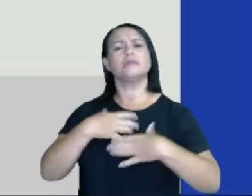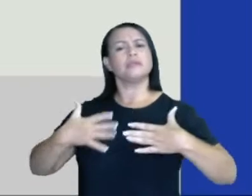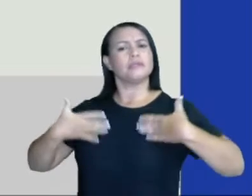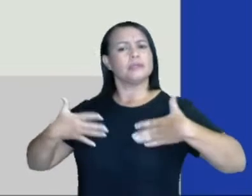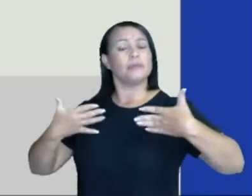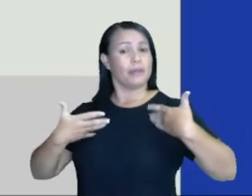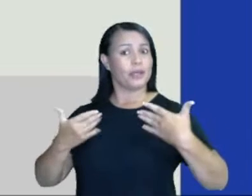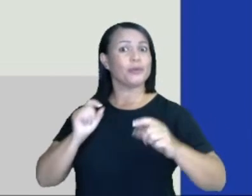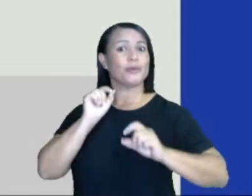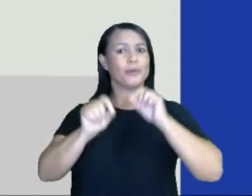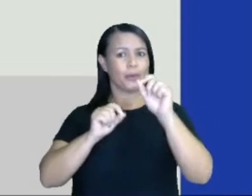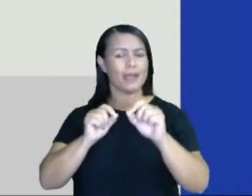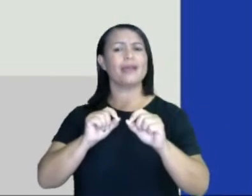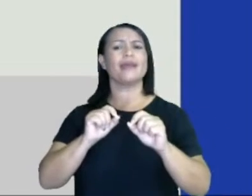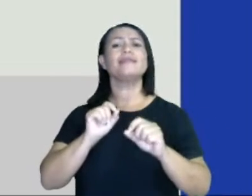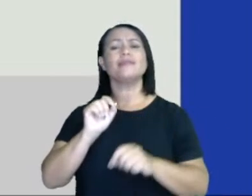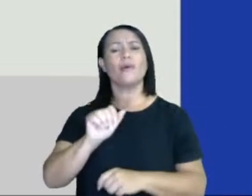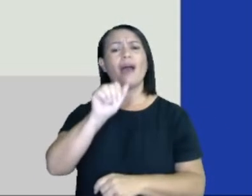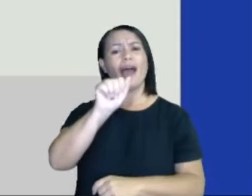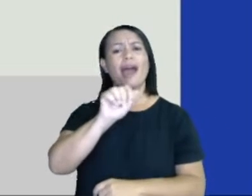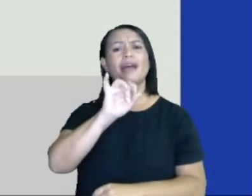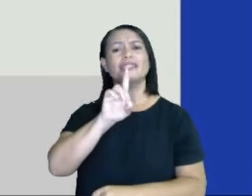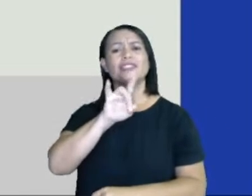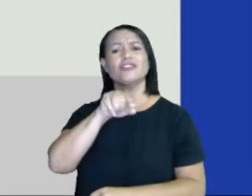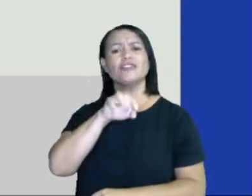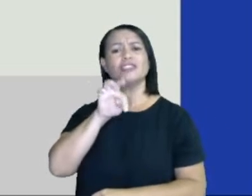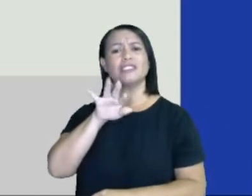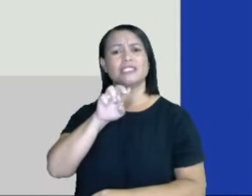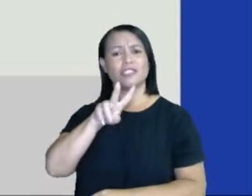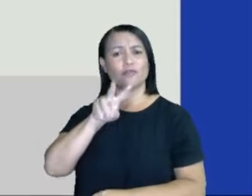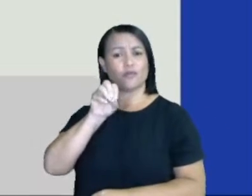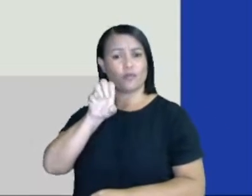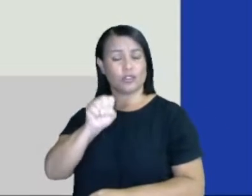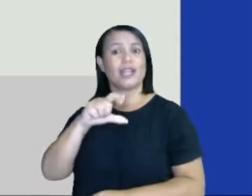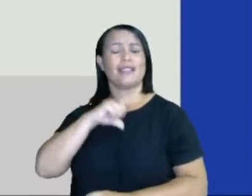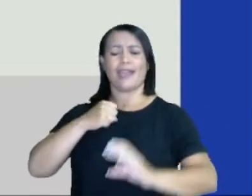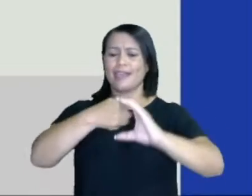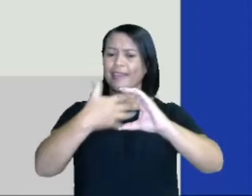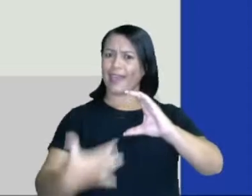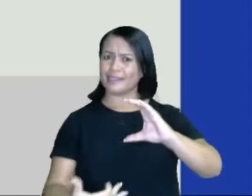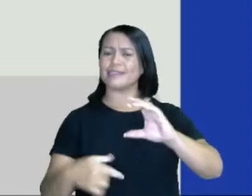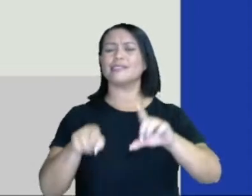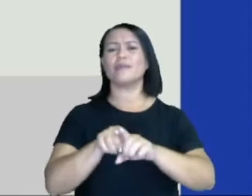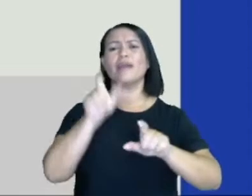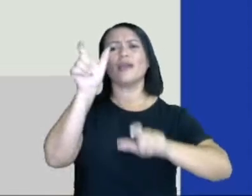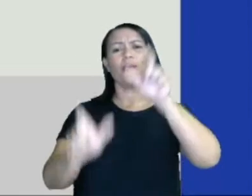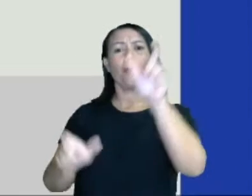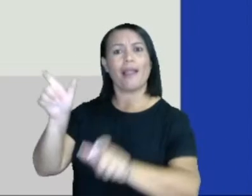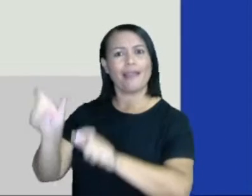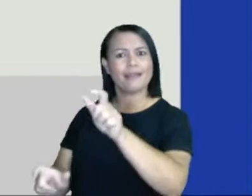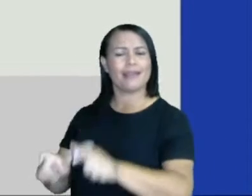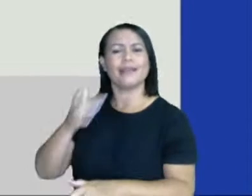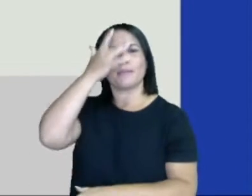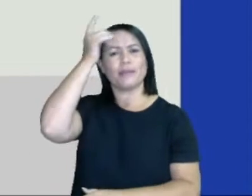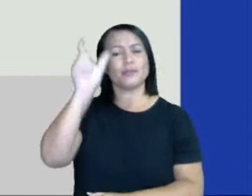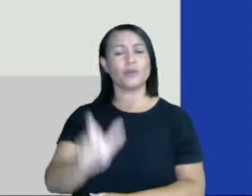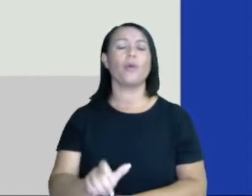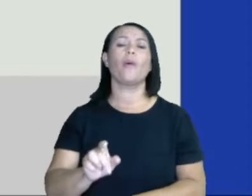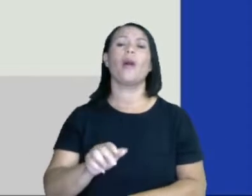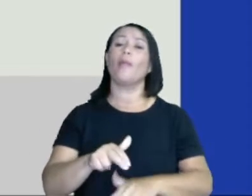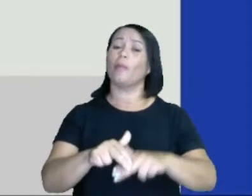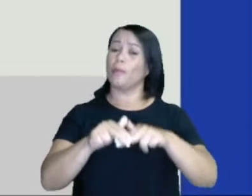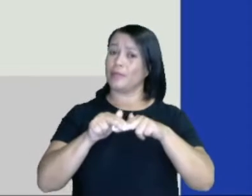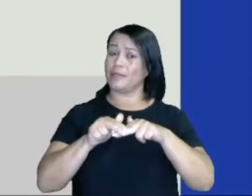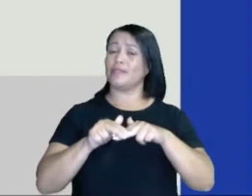sentimentos são adjetivos que dão características e qualidades ao sujeito. Portanto,